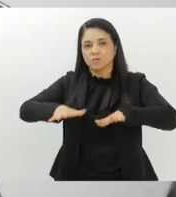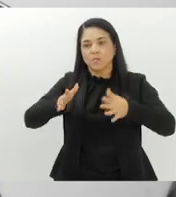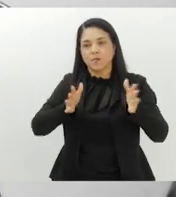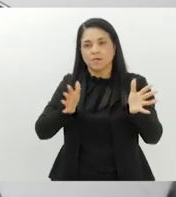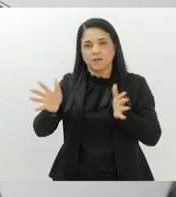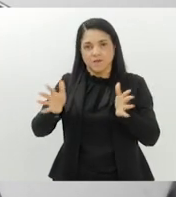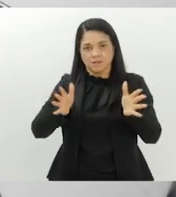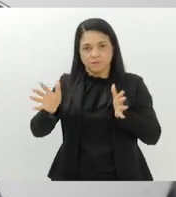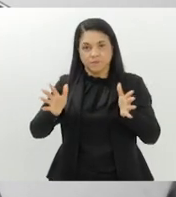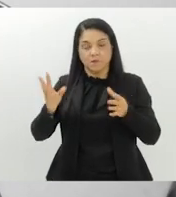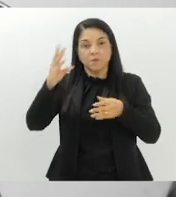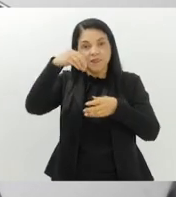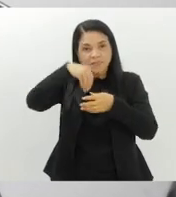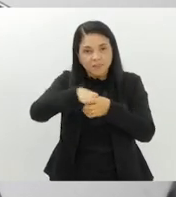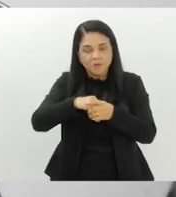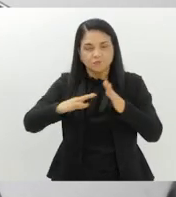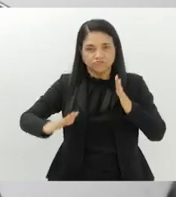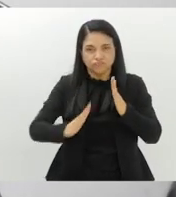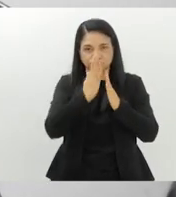para dentro dos terreiros.